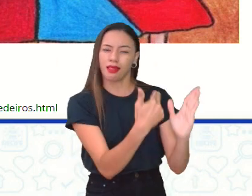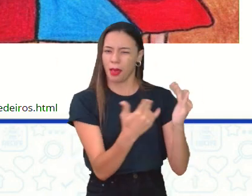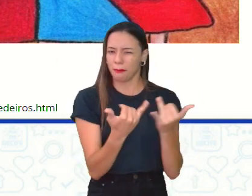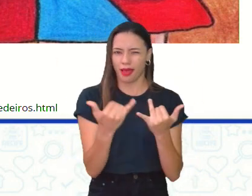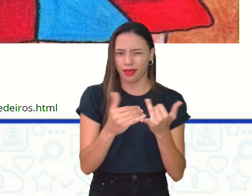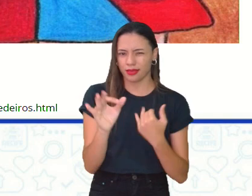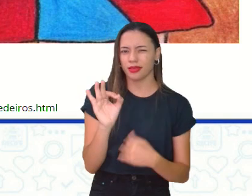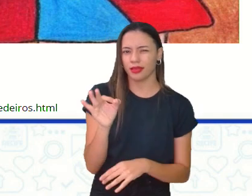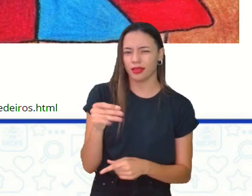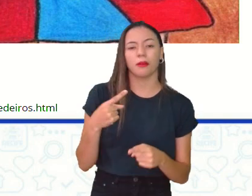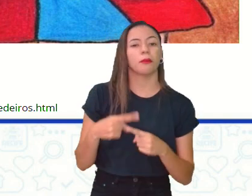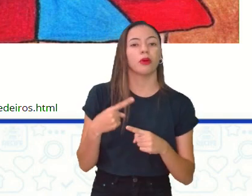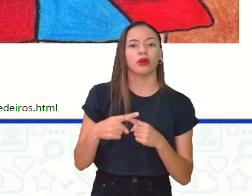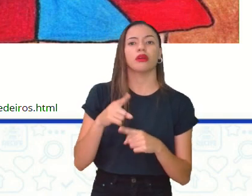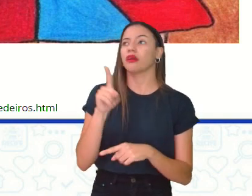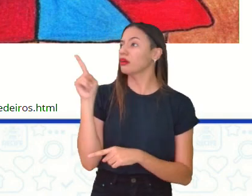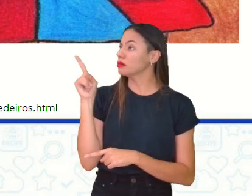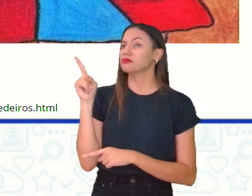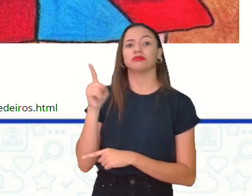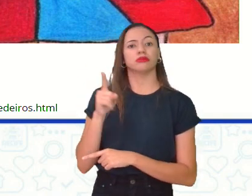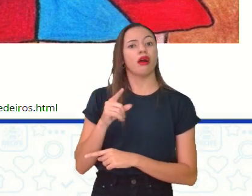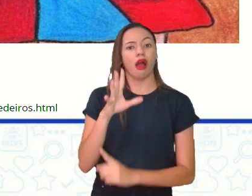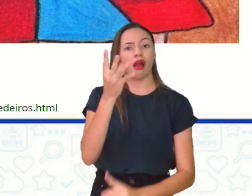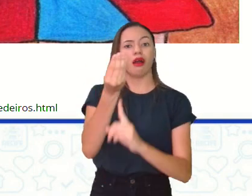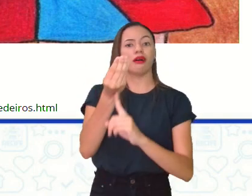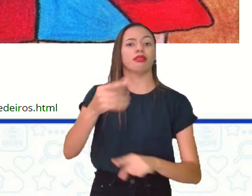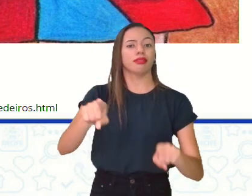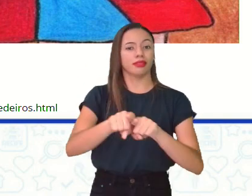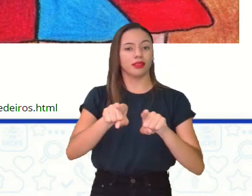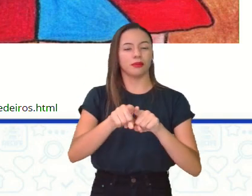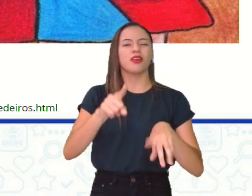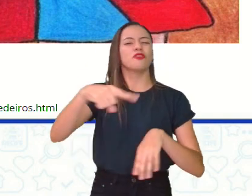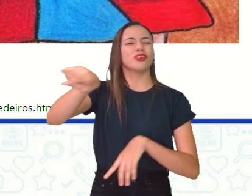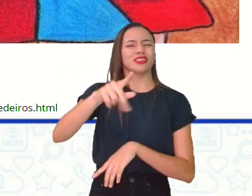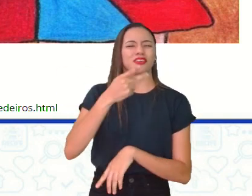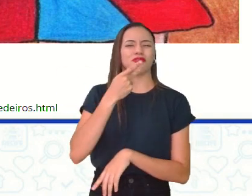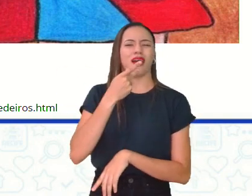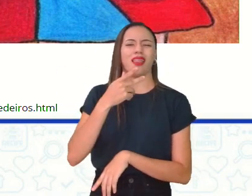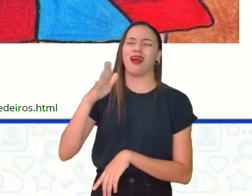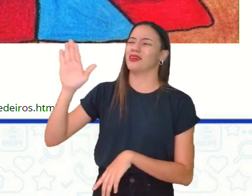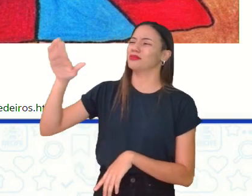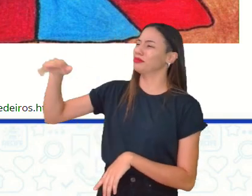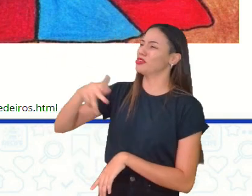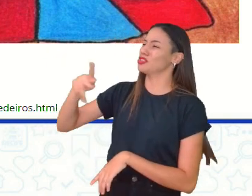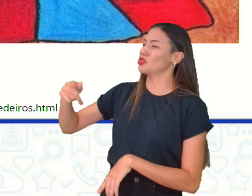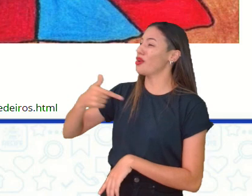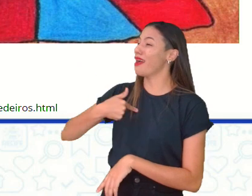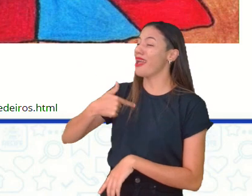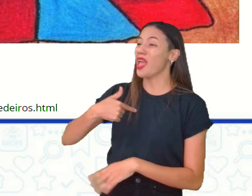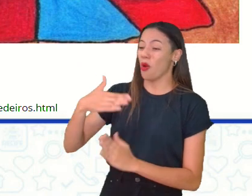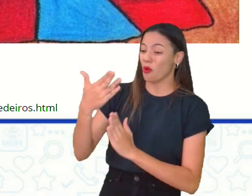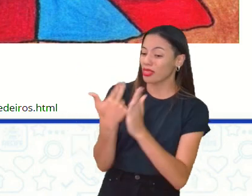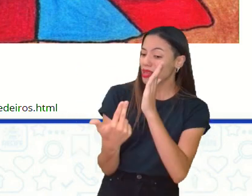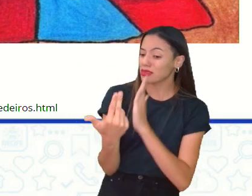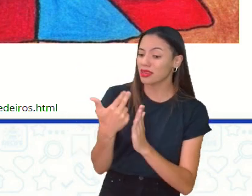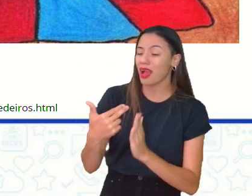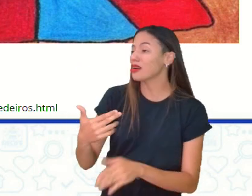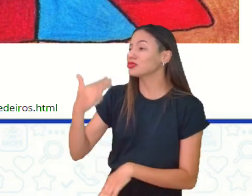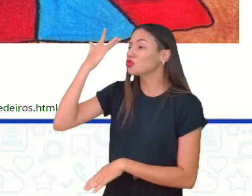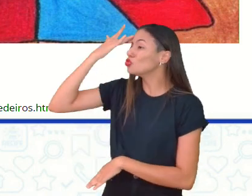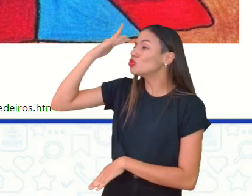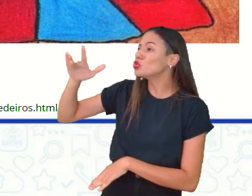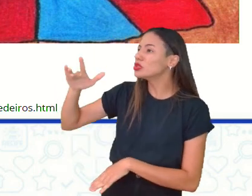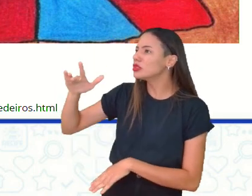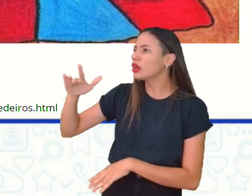Porque isso também é arte, né? Às vezes vocês dizem, não sei desenhar, professora, não sei desenhar, porque você